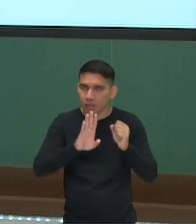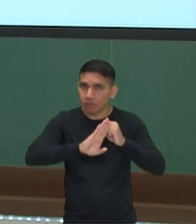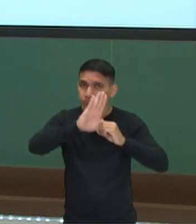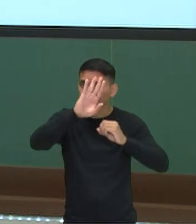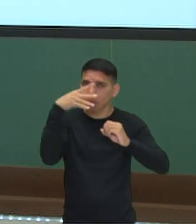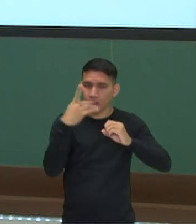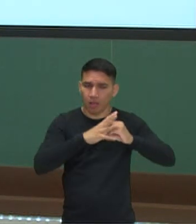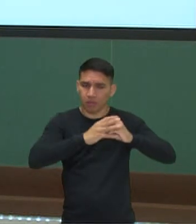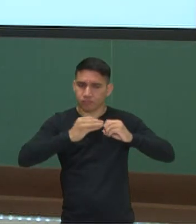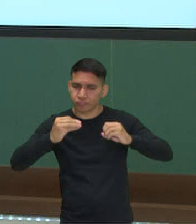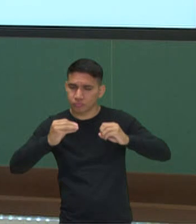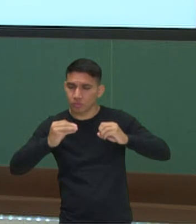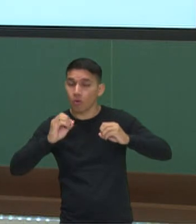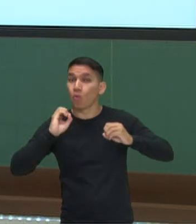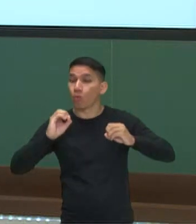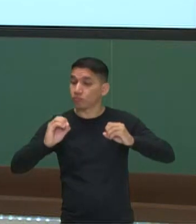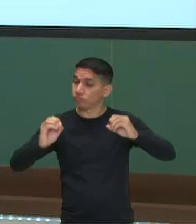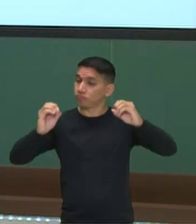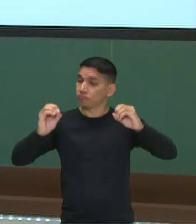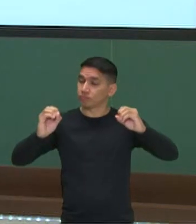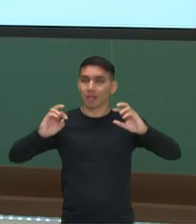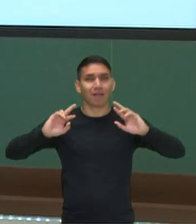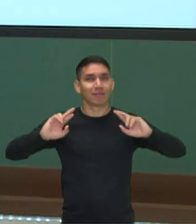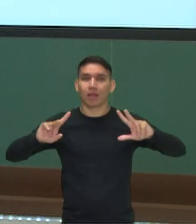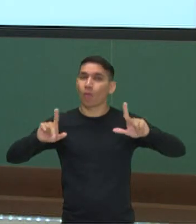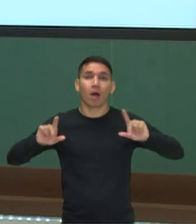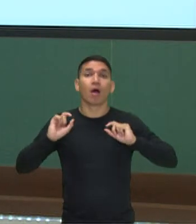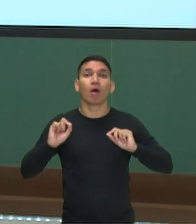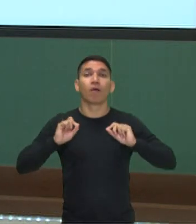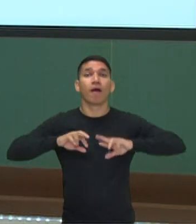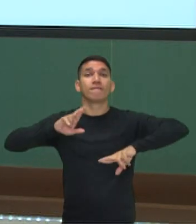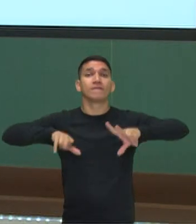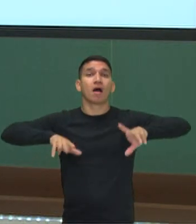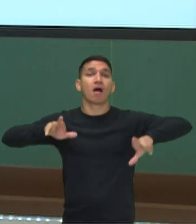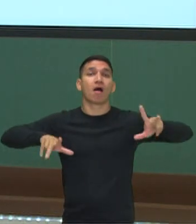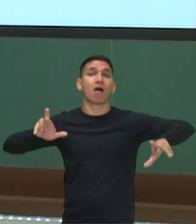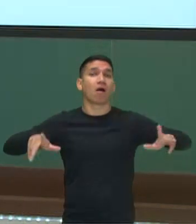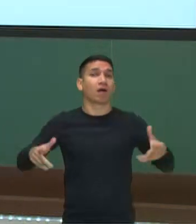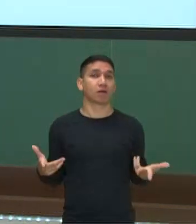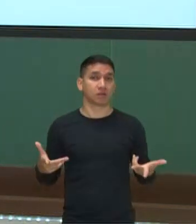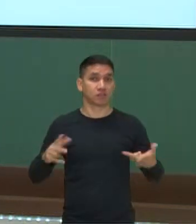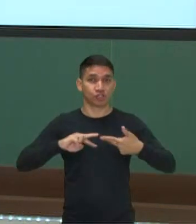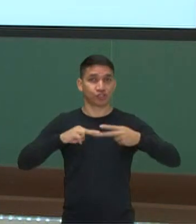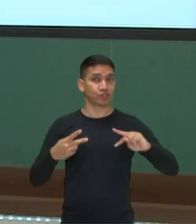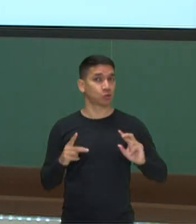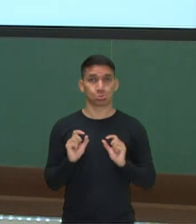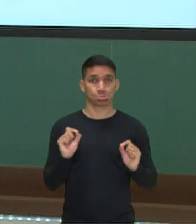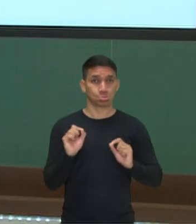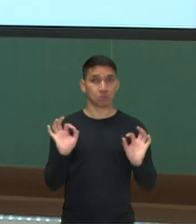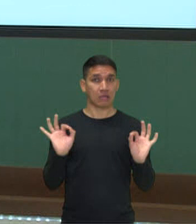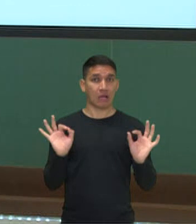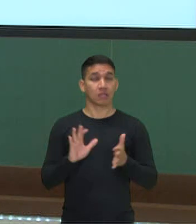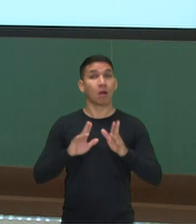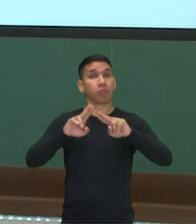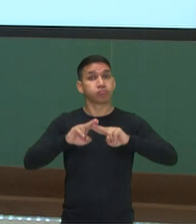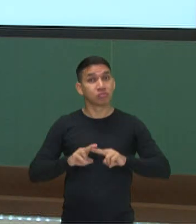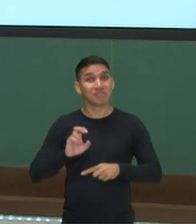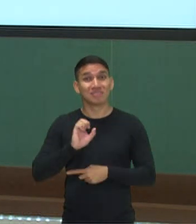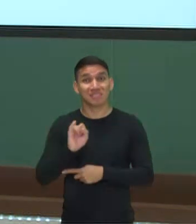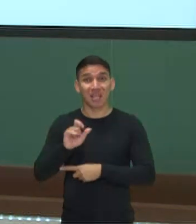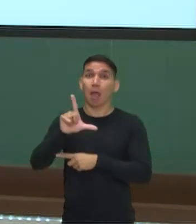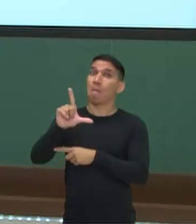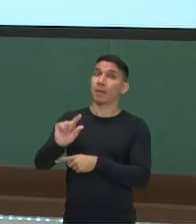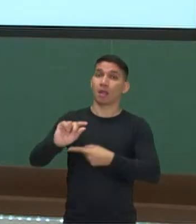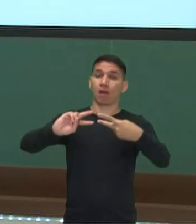genitores, isso não vai promover variabilidade genética. E aí, quanto menos